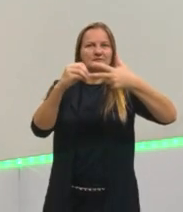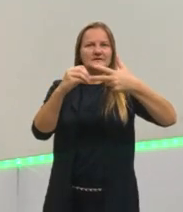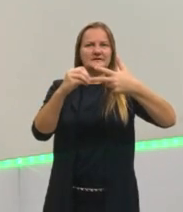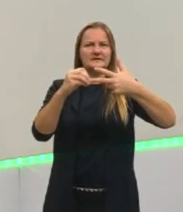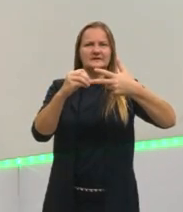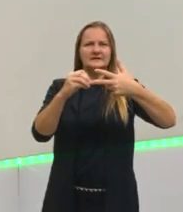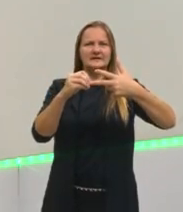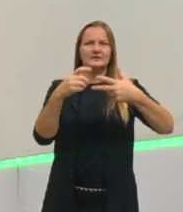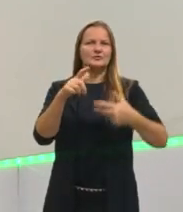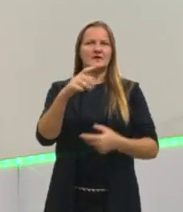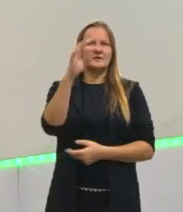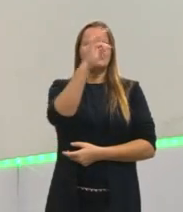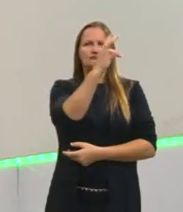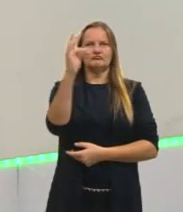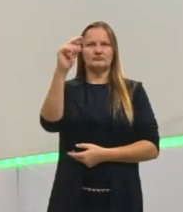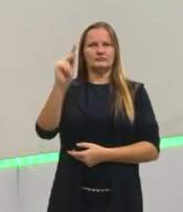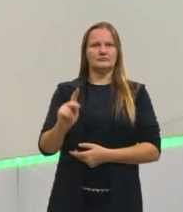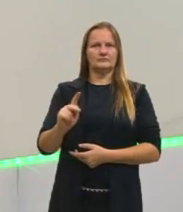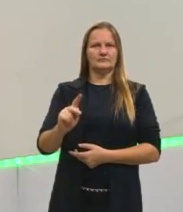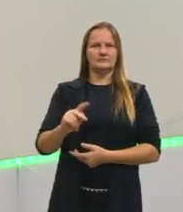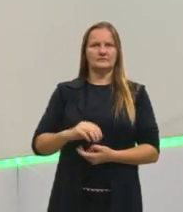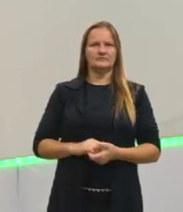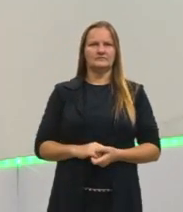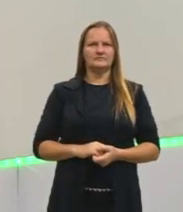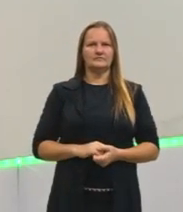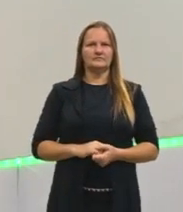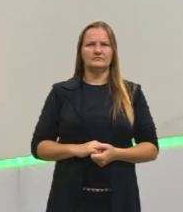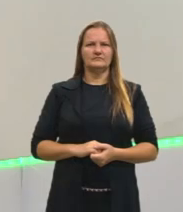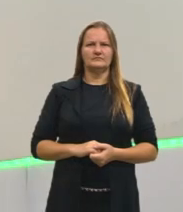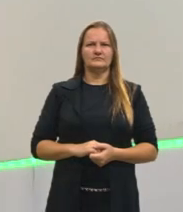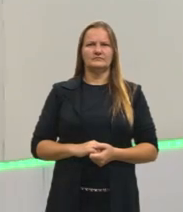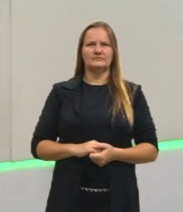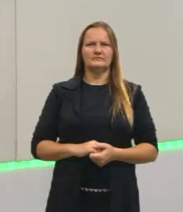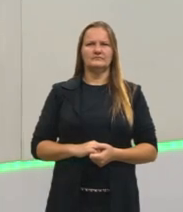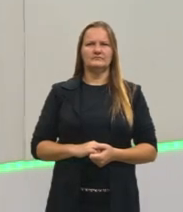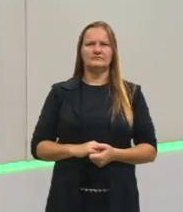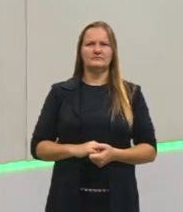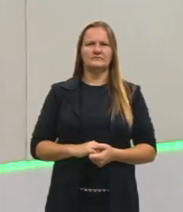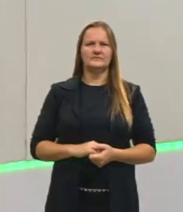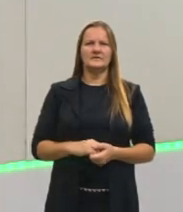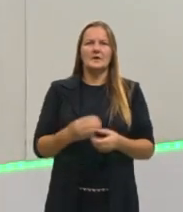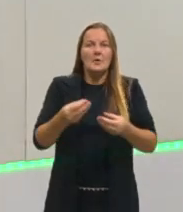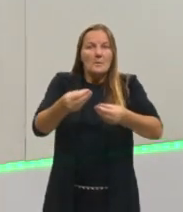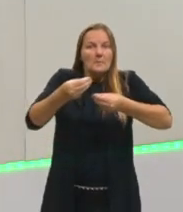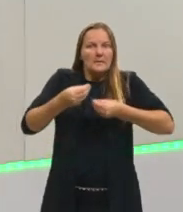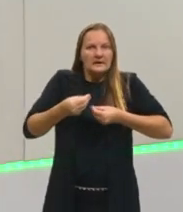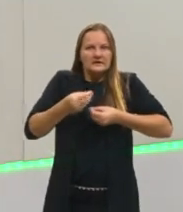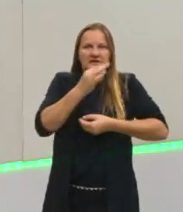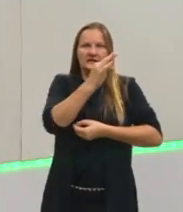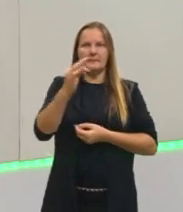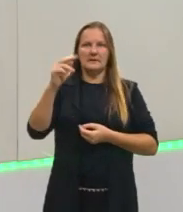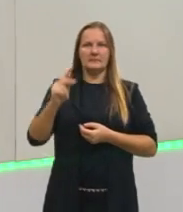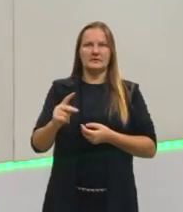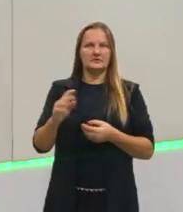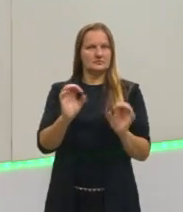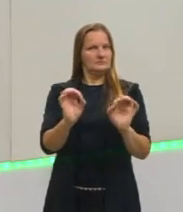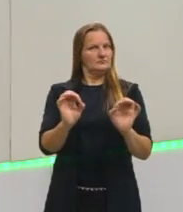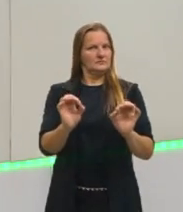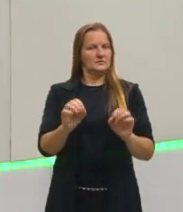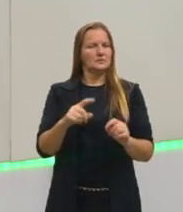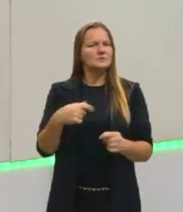não Não tem tabela periódica não é para não nos não é nos fornecido a tabela periódica